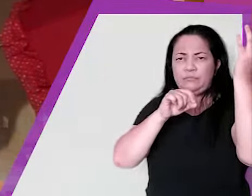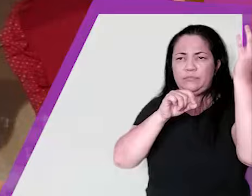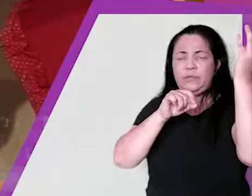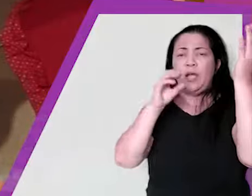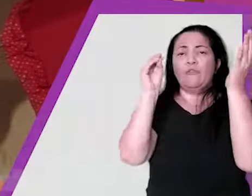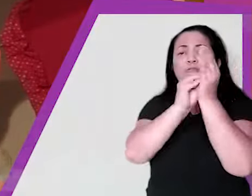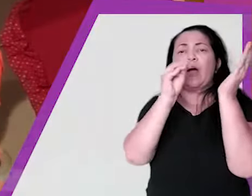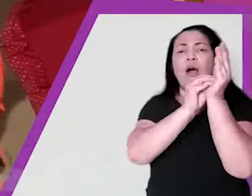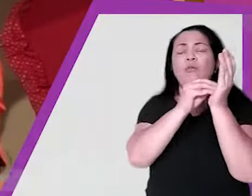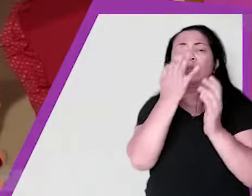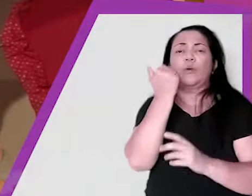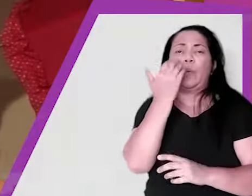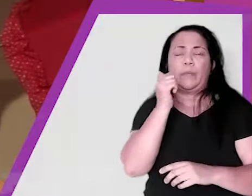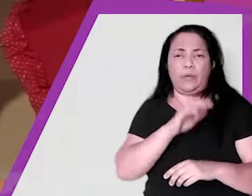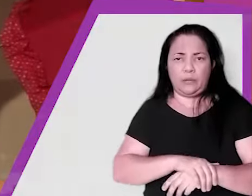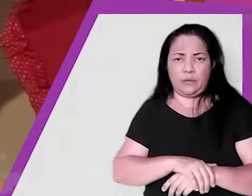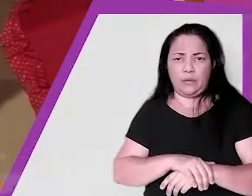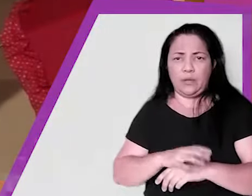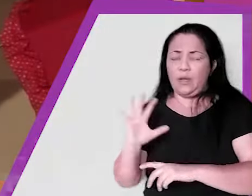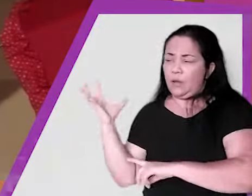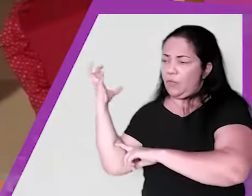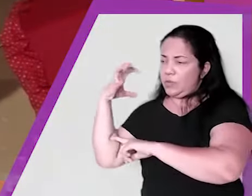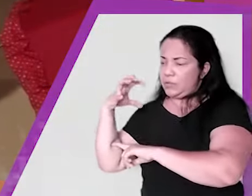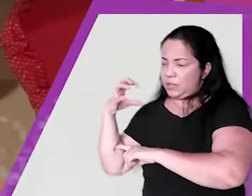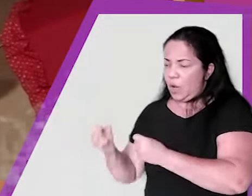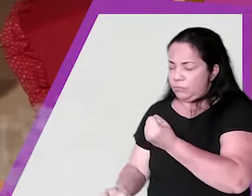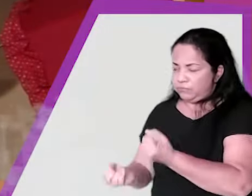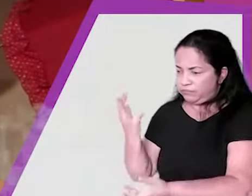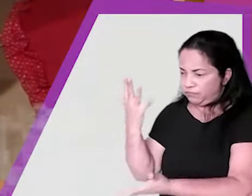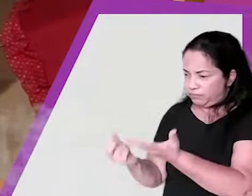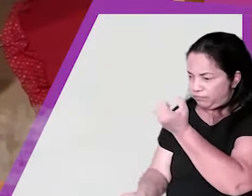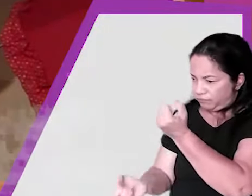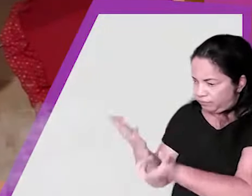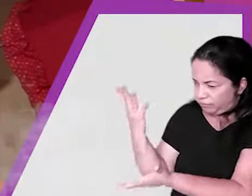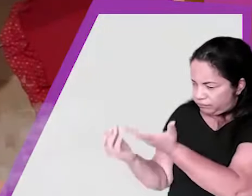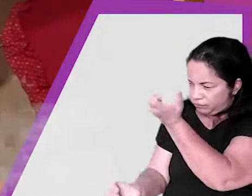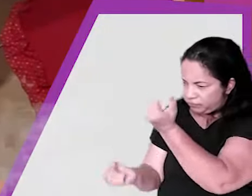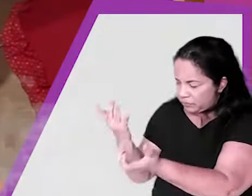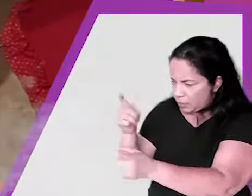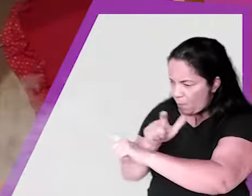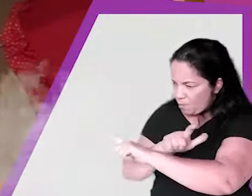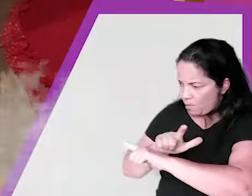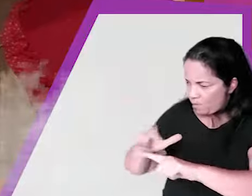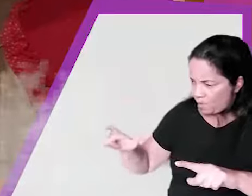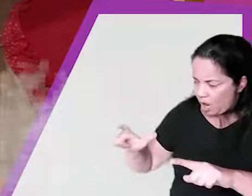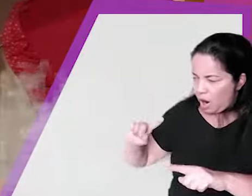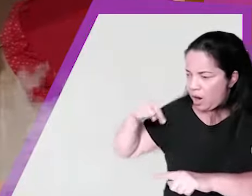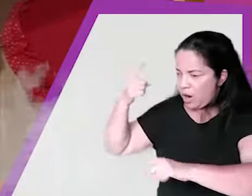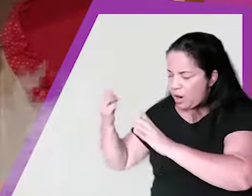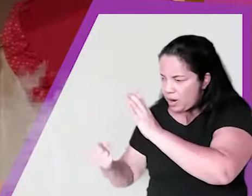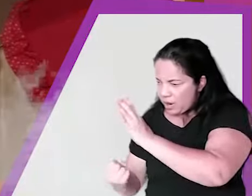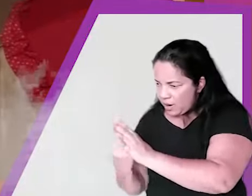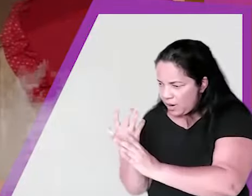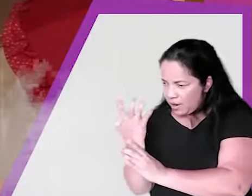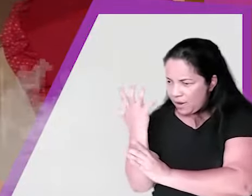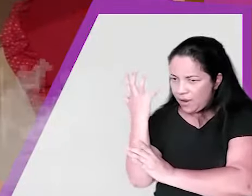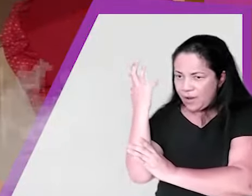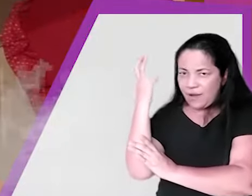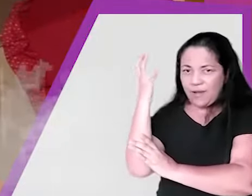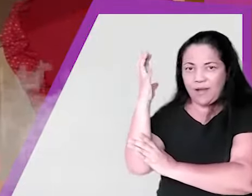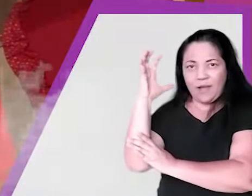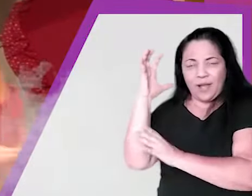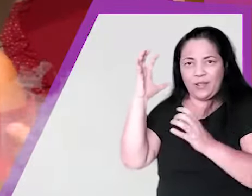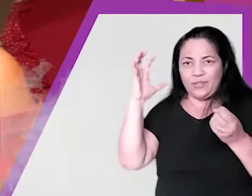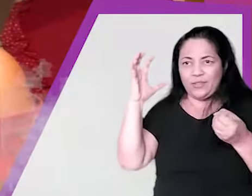quê? Porque quando o fogo passa e ele queima o Cerrado, quando o Cerrado rebrota, aquelas folhas